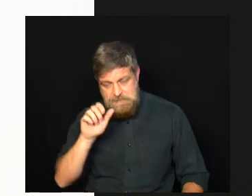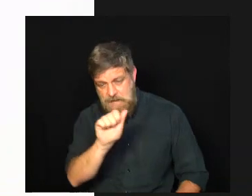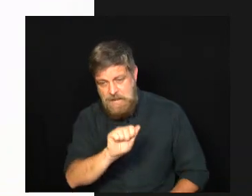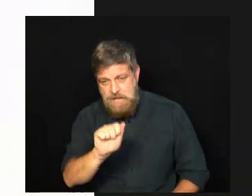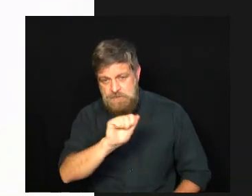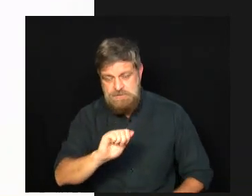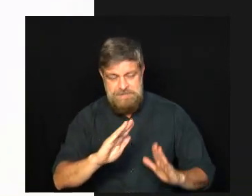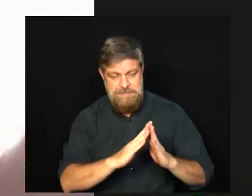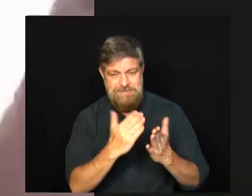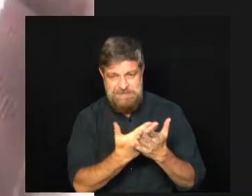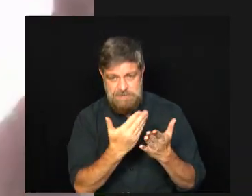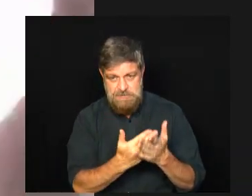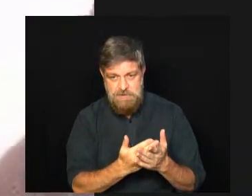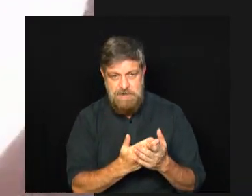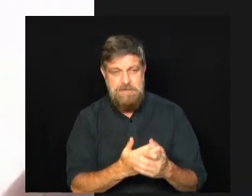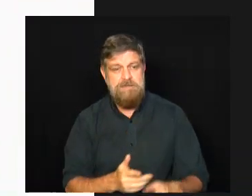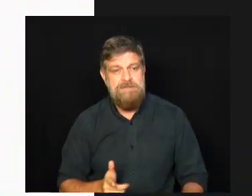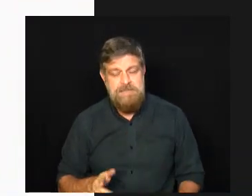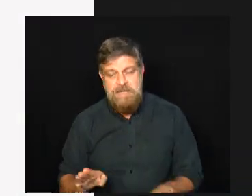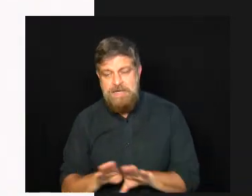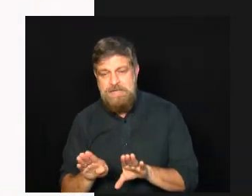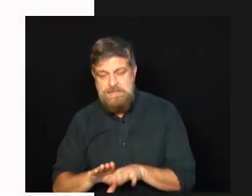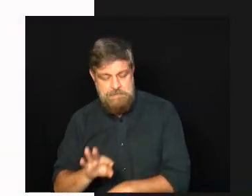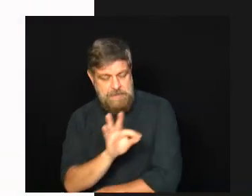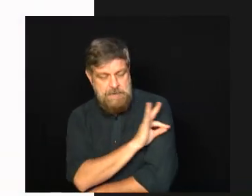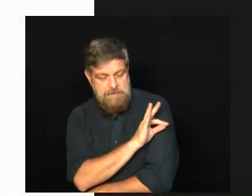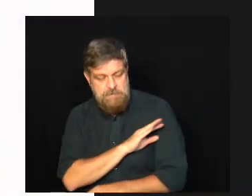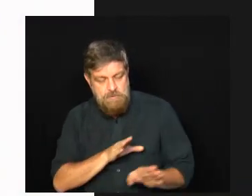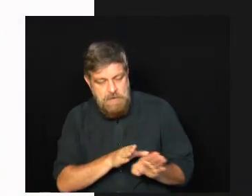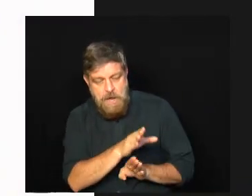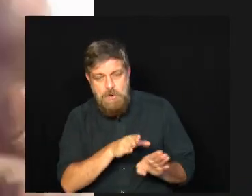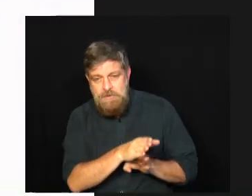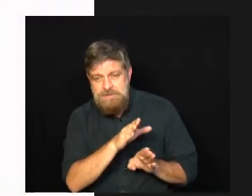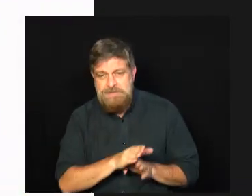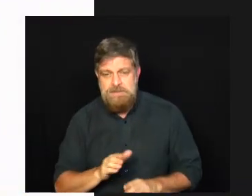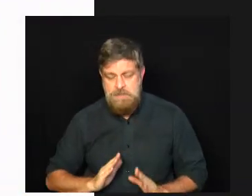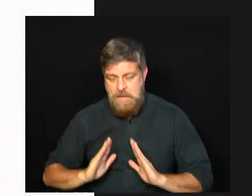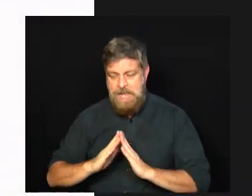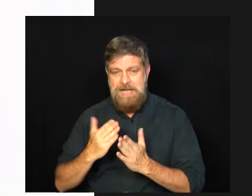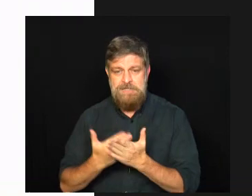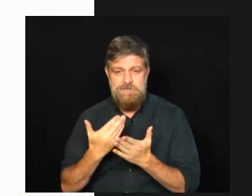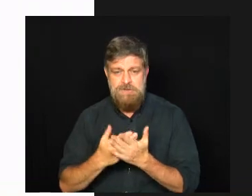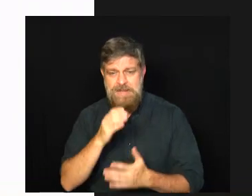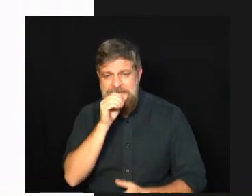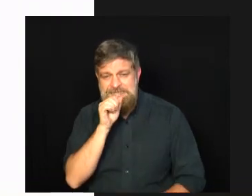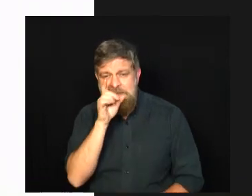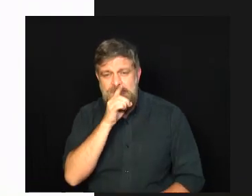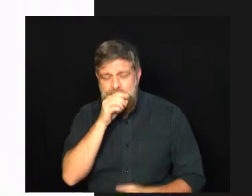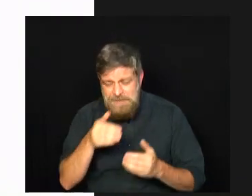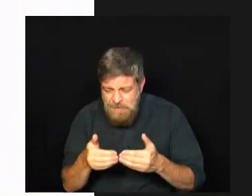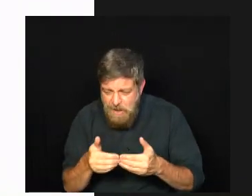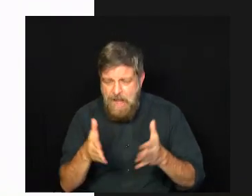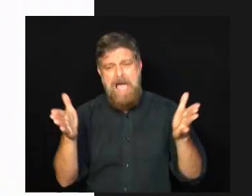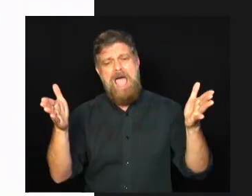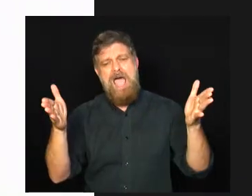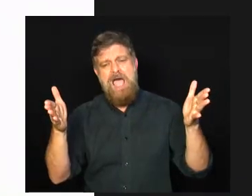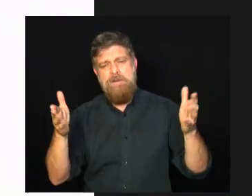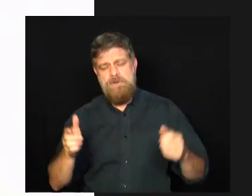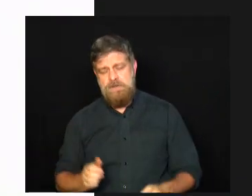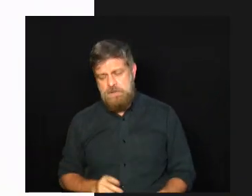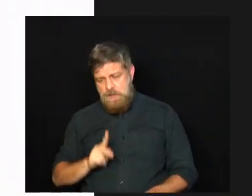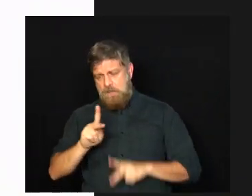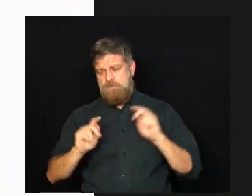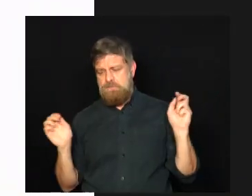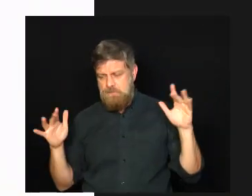Pais e Mestres e a própria municipalidade, para que abra as escolas em fim de semana, que ficam fechadas, muitas vezes